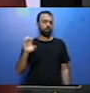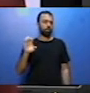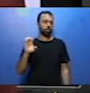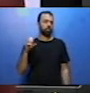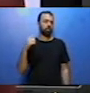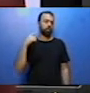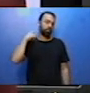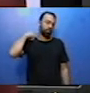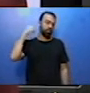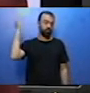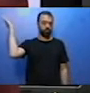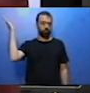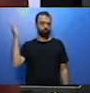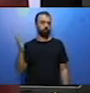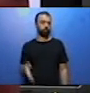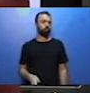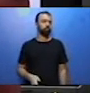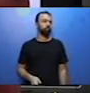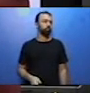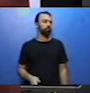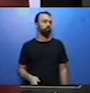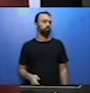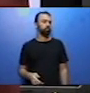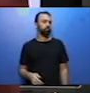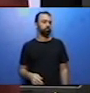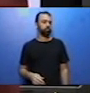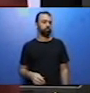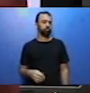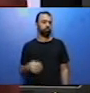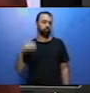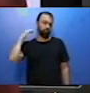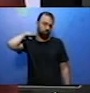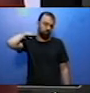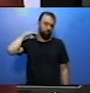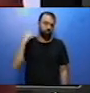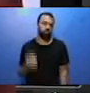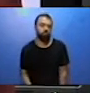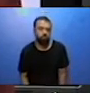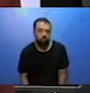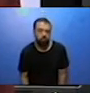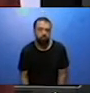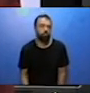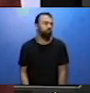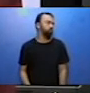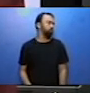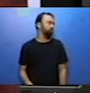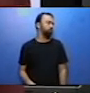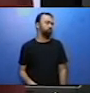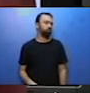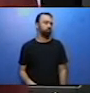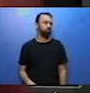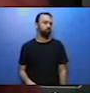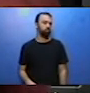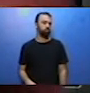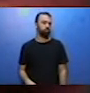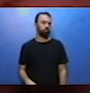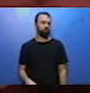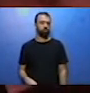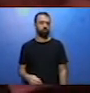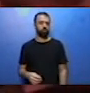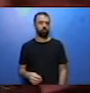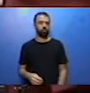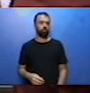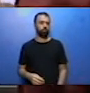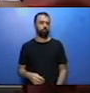não disney vão ela fica como se fosse um caroço até logo na altura do ombro né fica